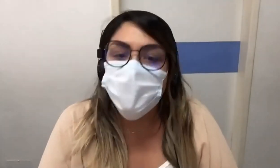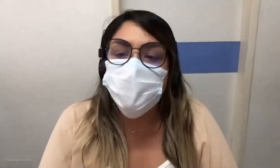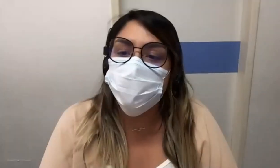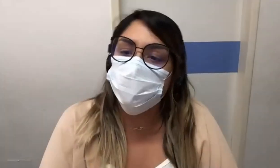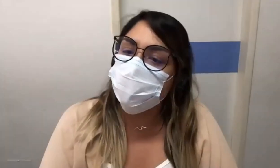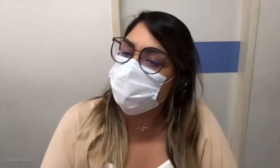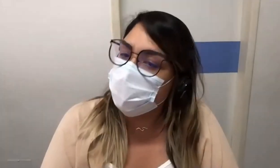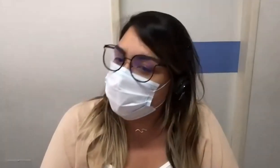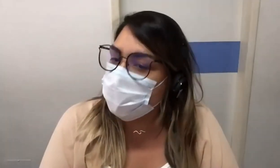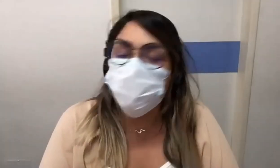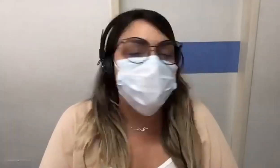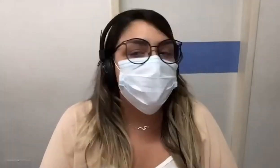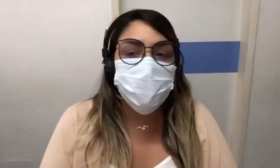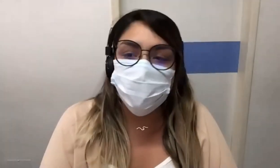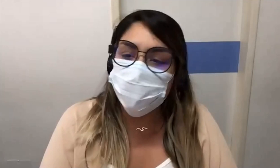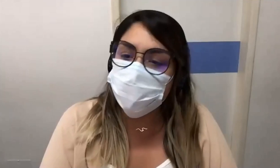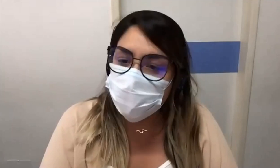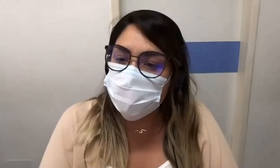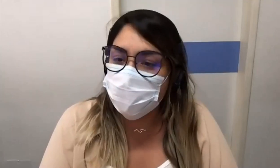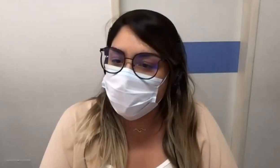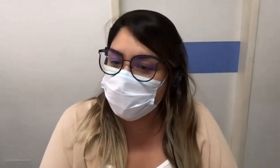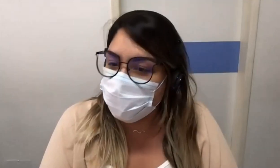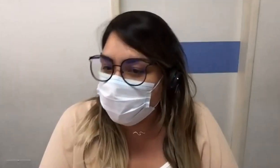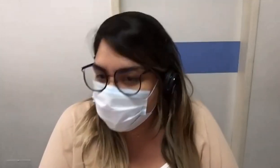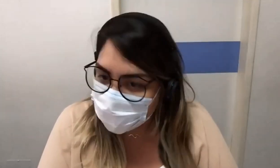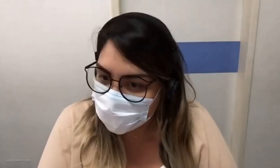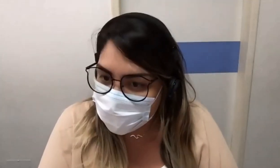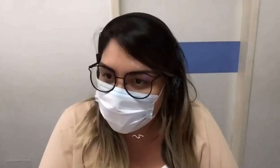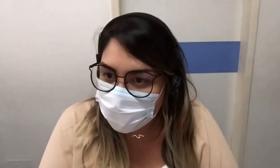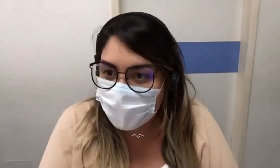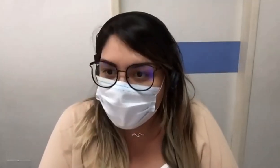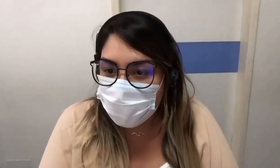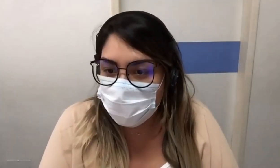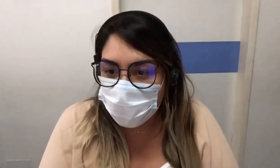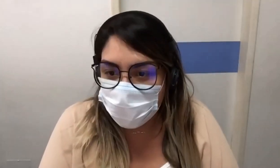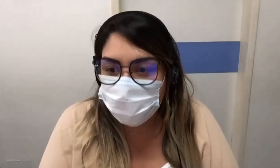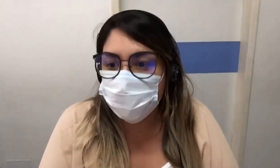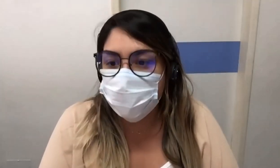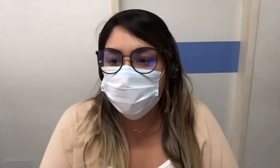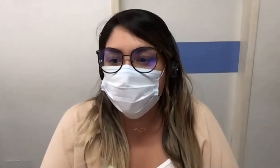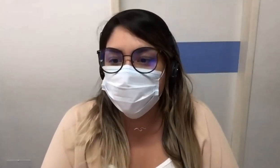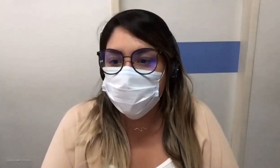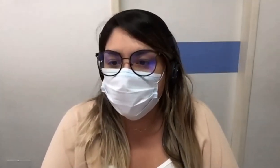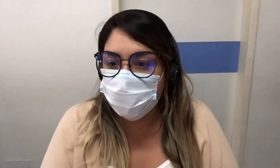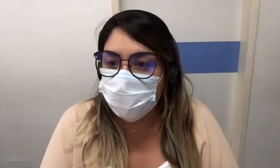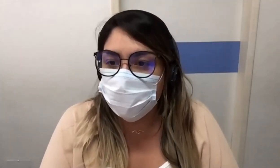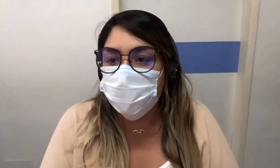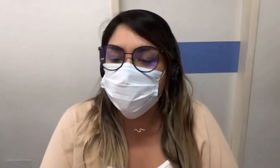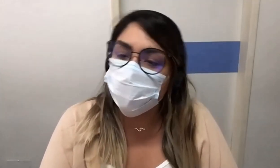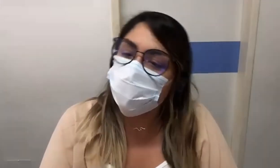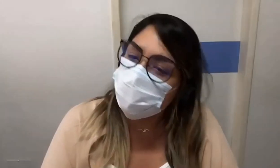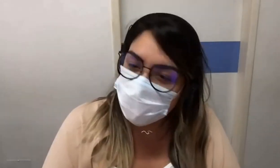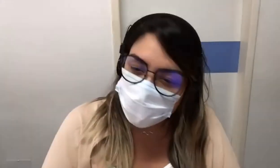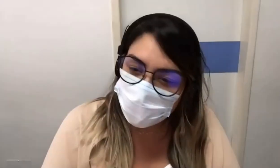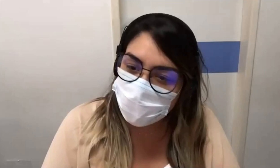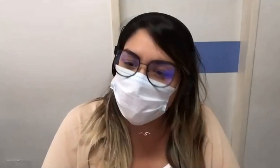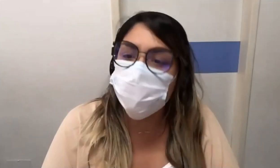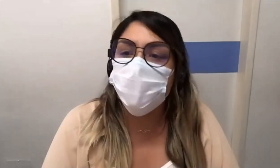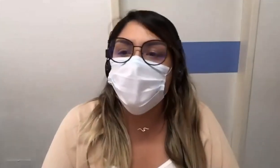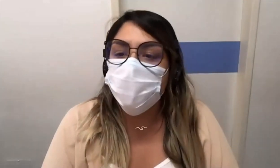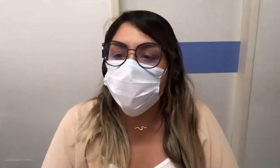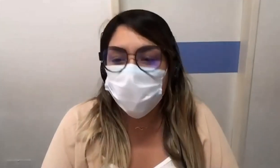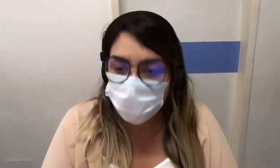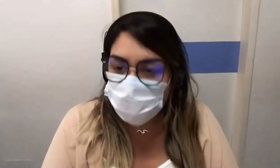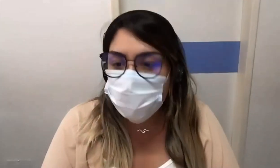hoje. Sejam muito bem-vindos, se sintam à vontade para estar aqui com a gente. Tá bem? No final a gente vai estar aqui interagindo com